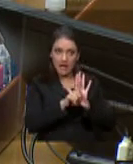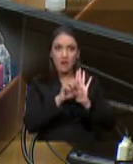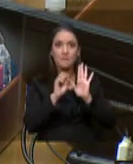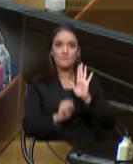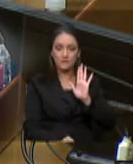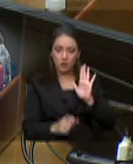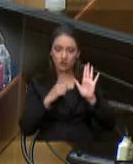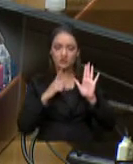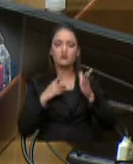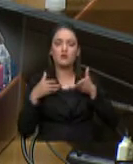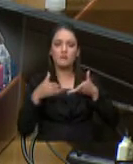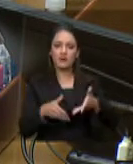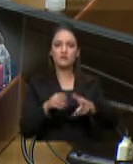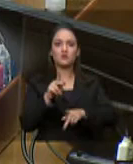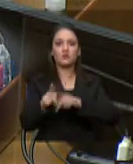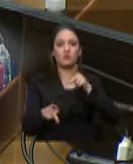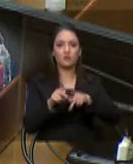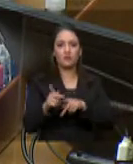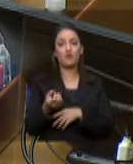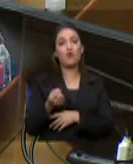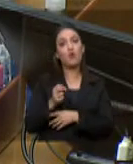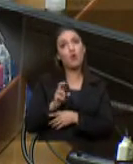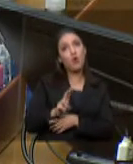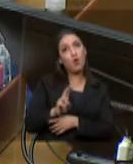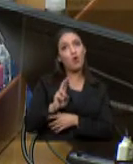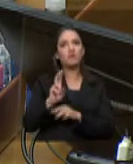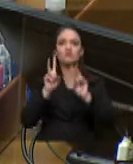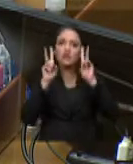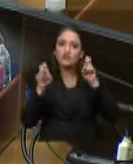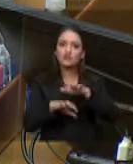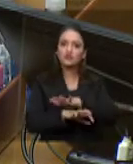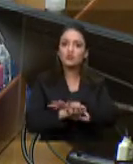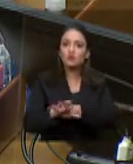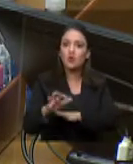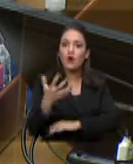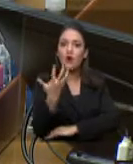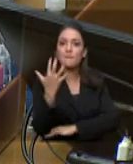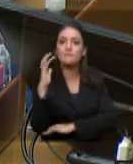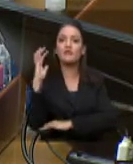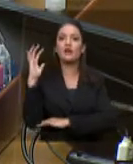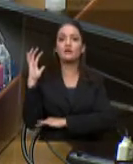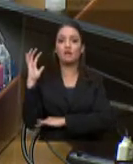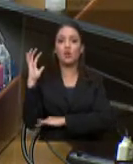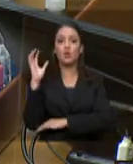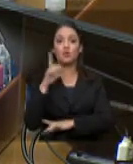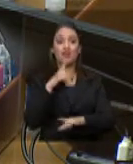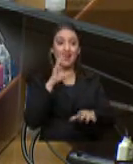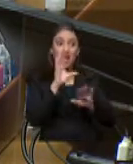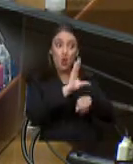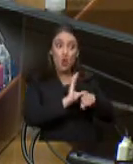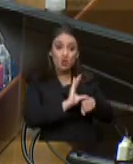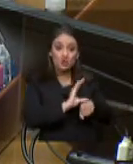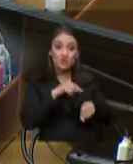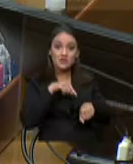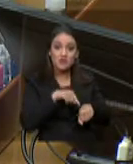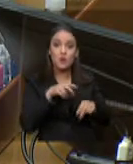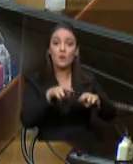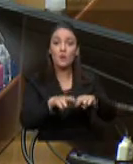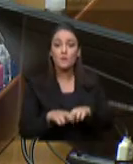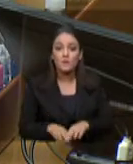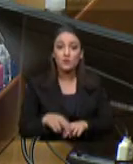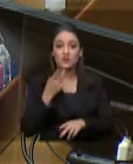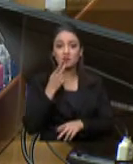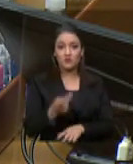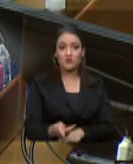caso de participação popular, ou em matéria ambiental, eu estou extraindo da Constituição. E por isso, no início, eu disse,